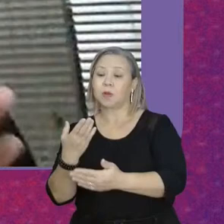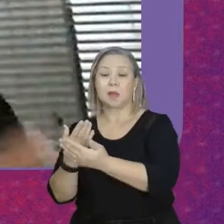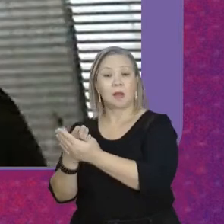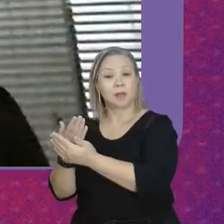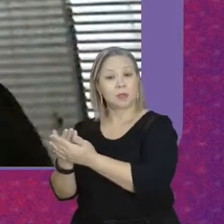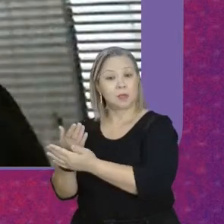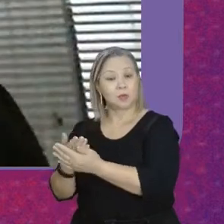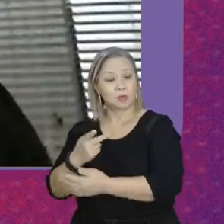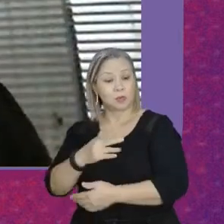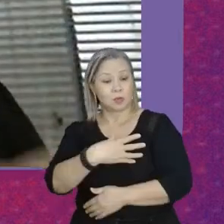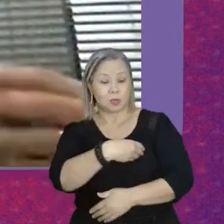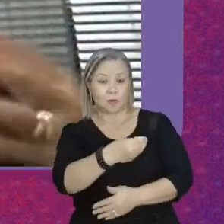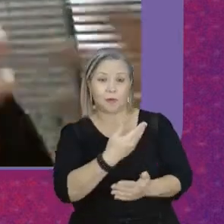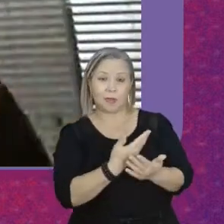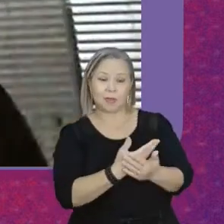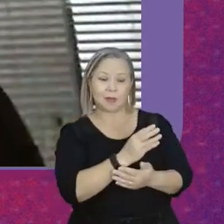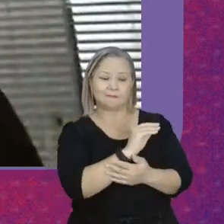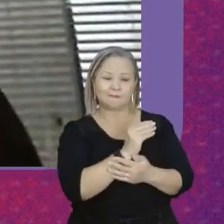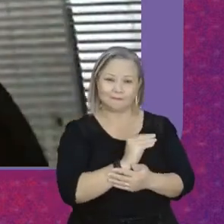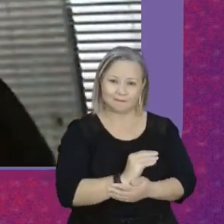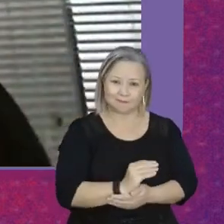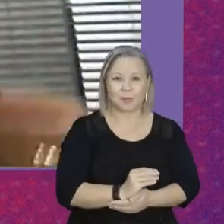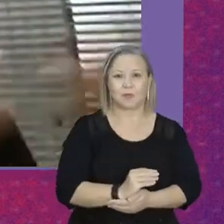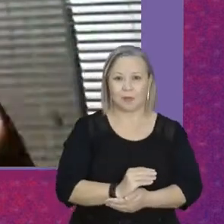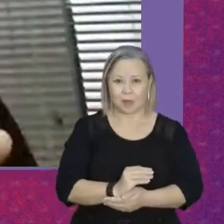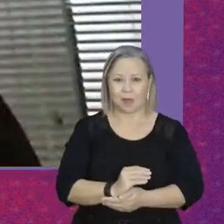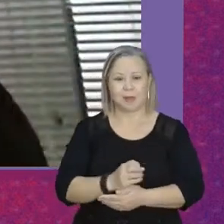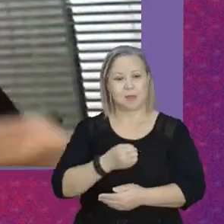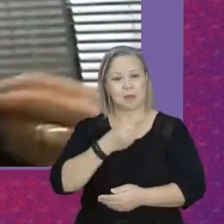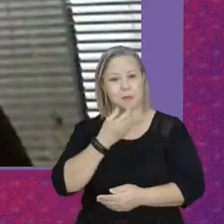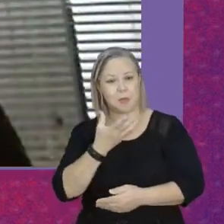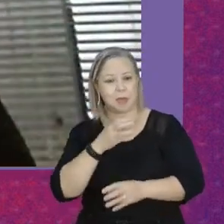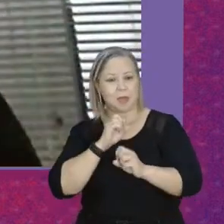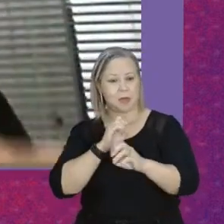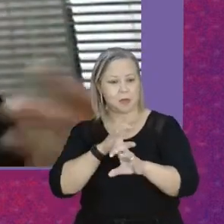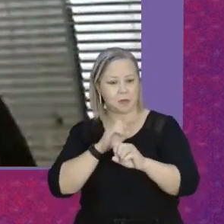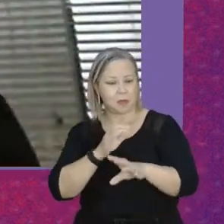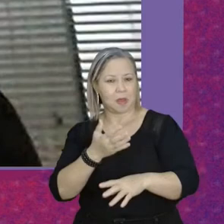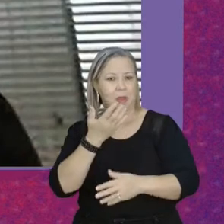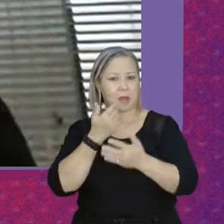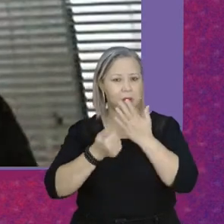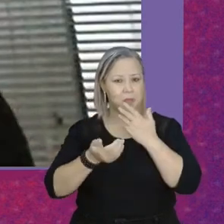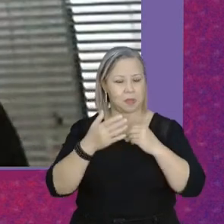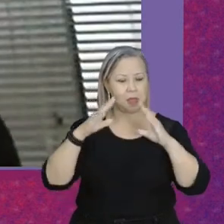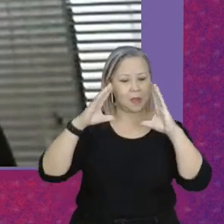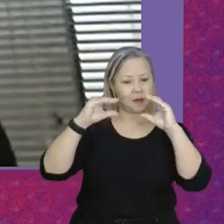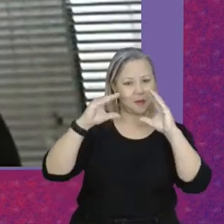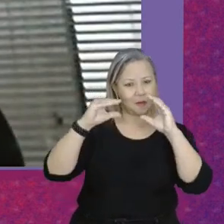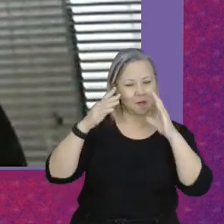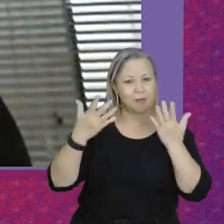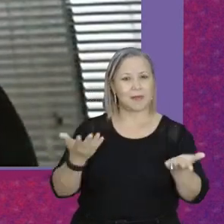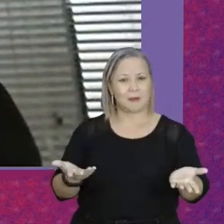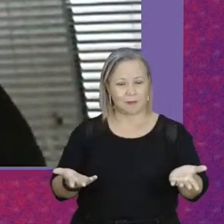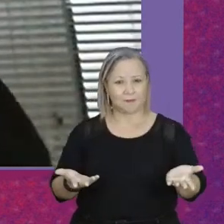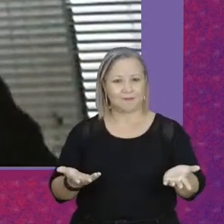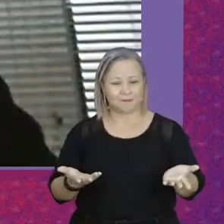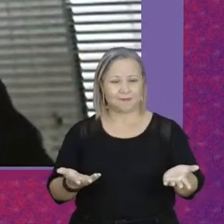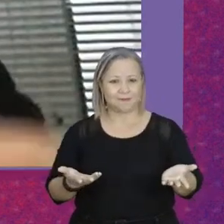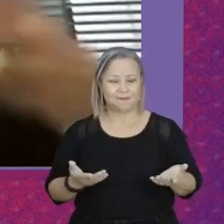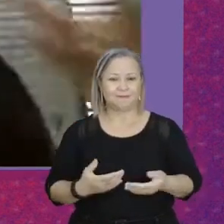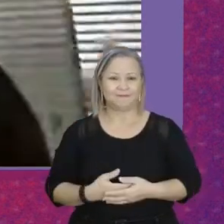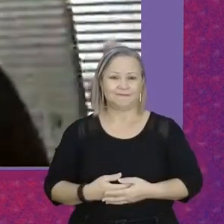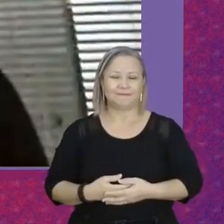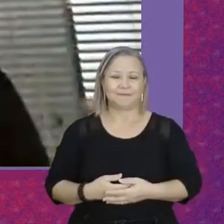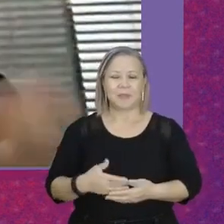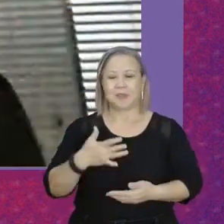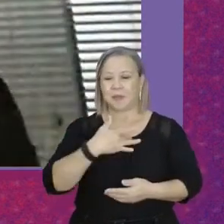seu filho está bem cuidado, bem educado, bem alimentado, confortável, né, com